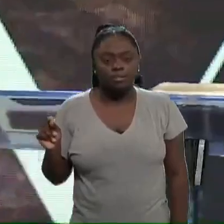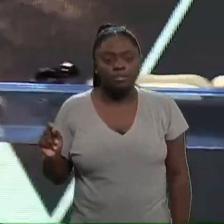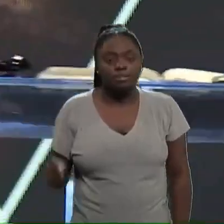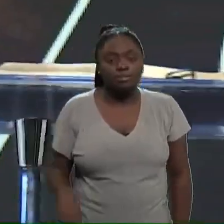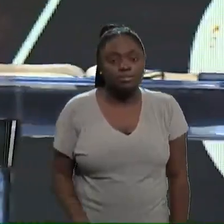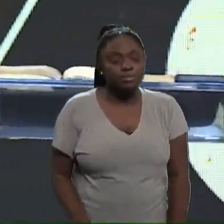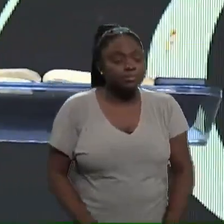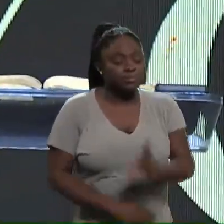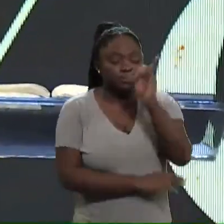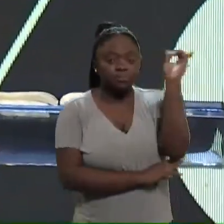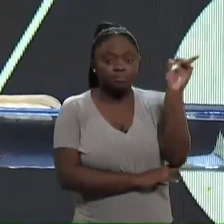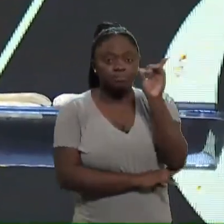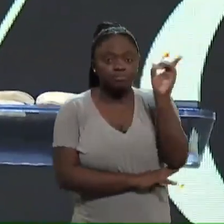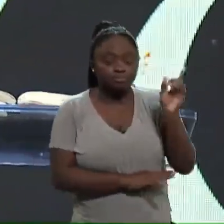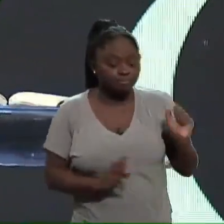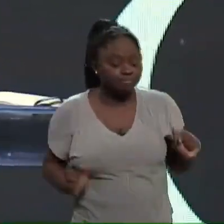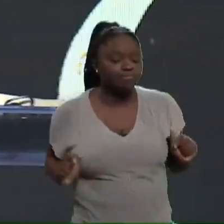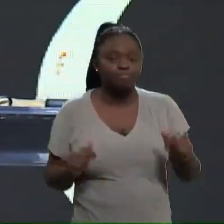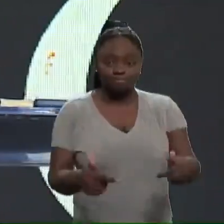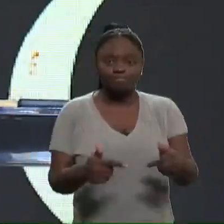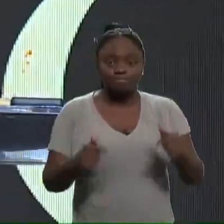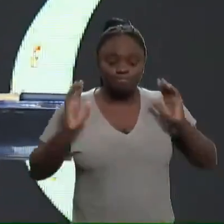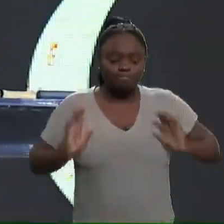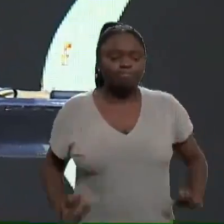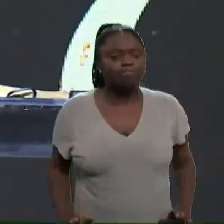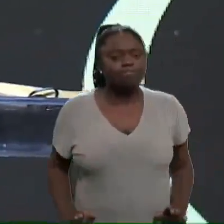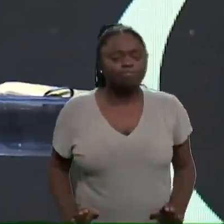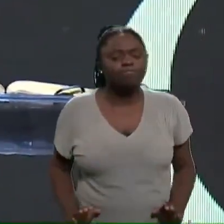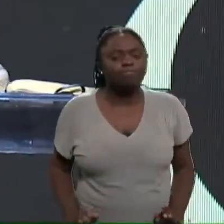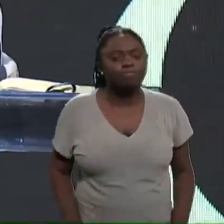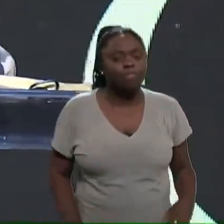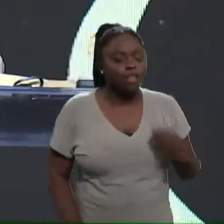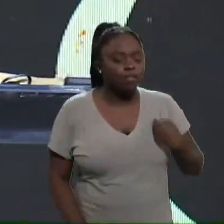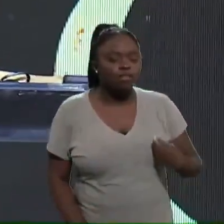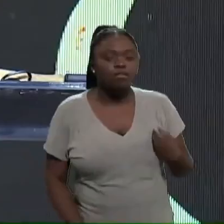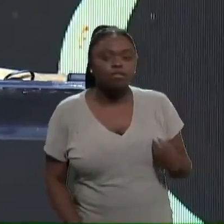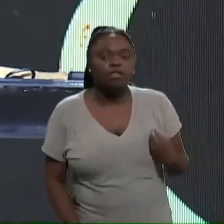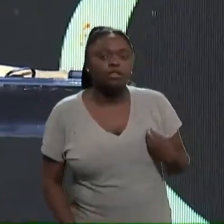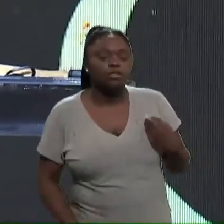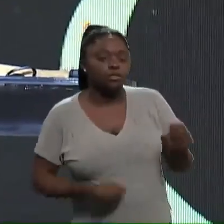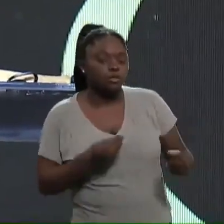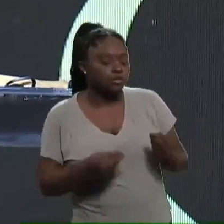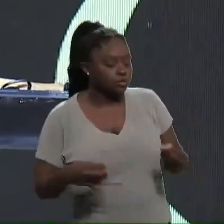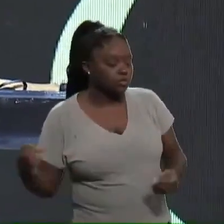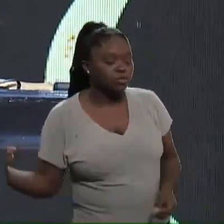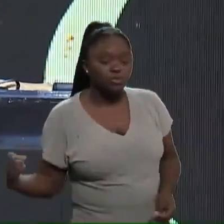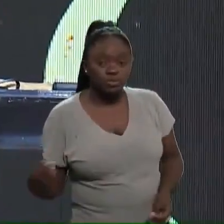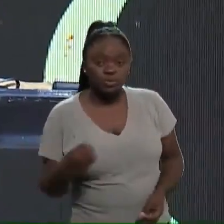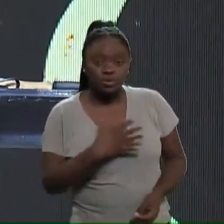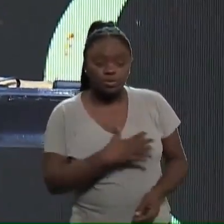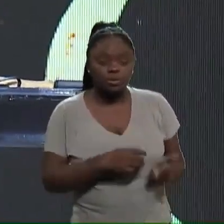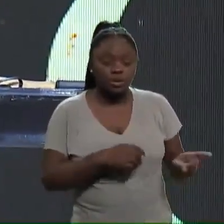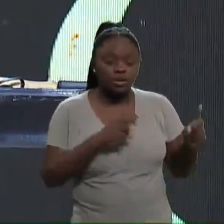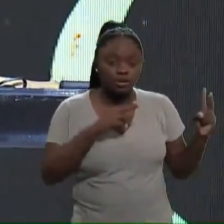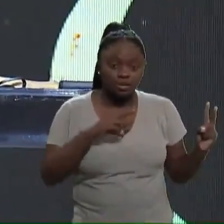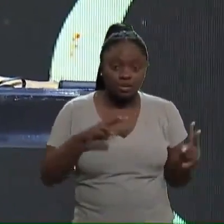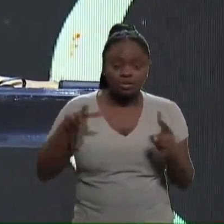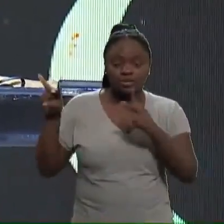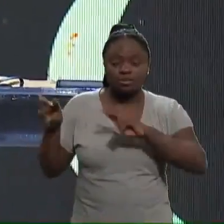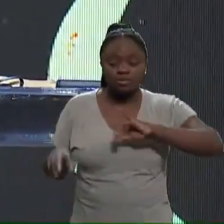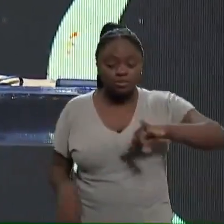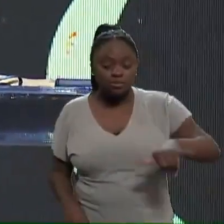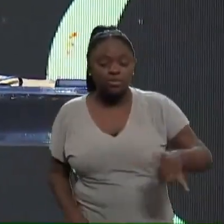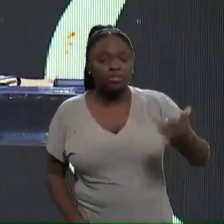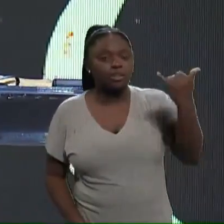Davi está se posicionando. Davi está vivendo a altura daquilo que é novo. Davi está enxergando uma